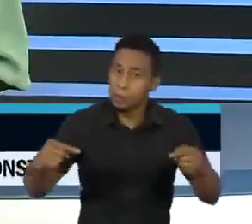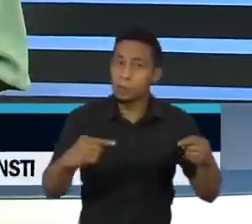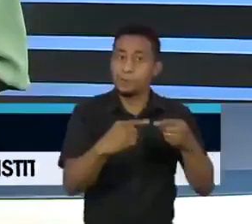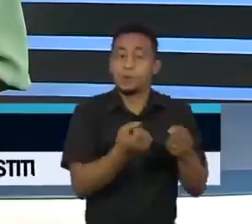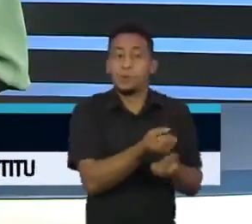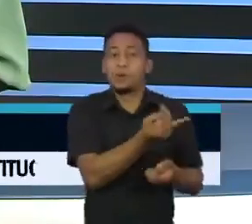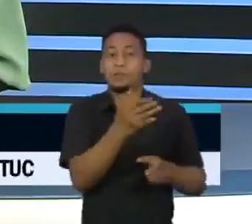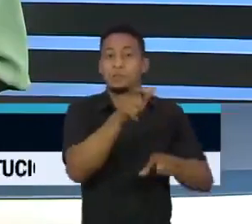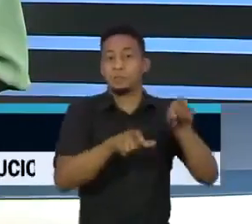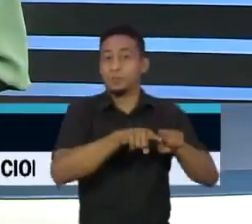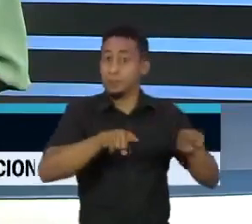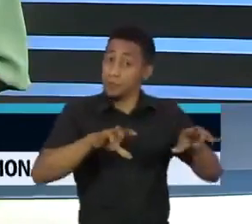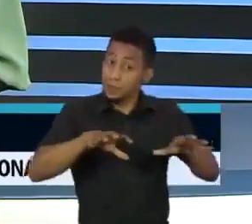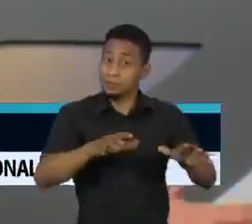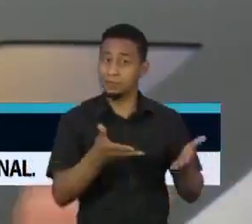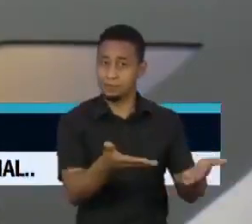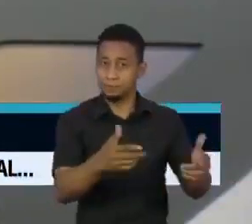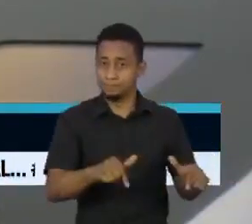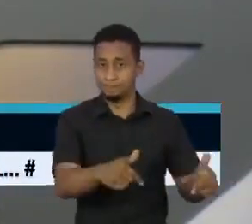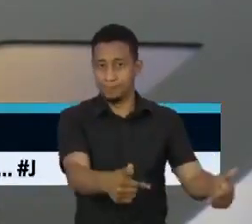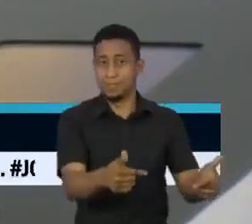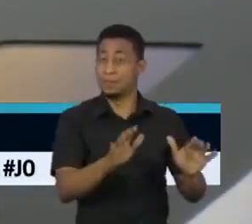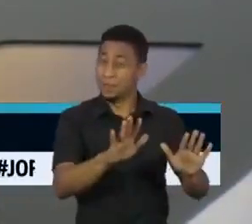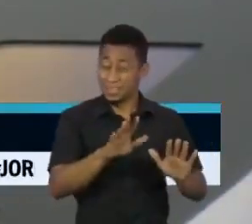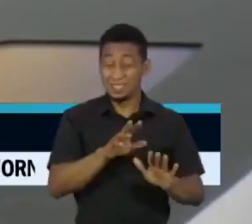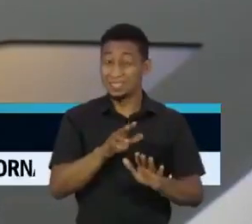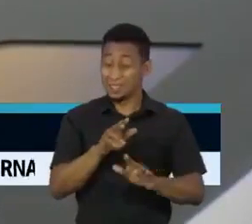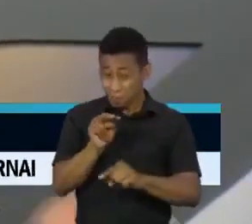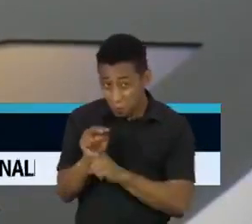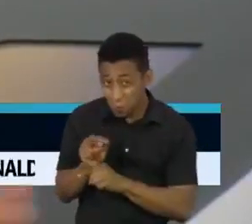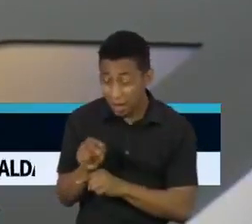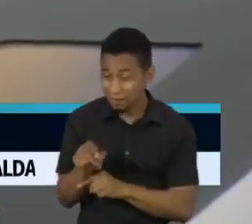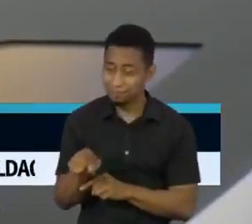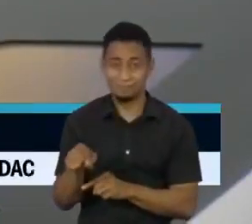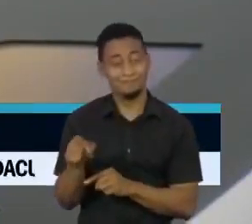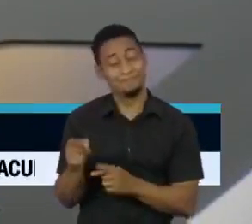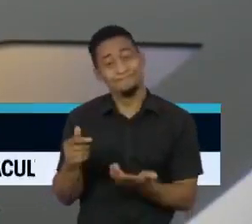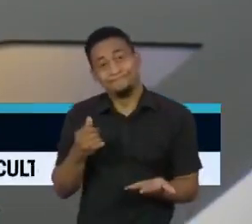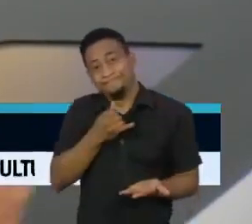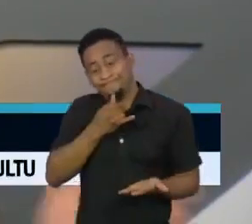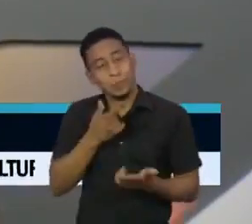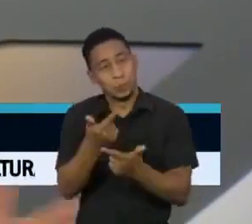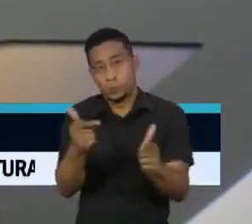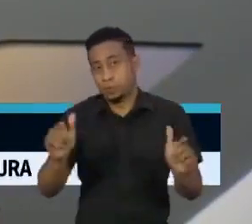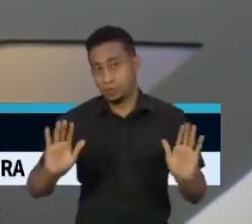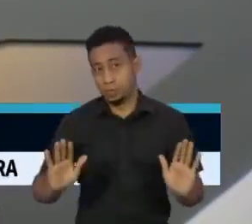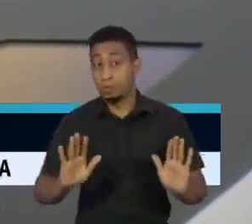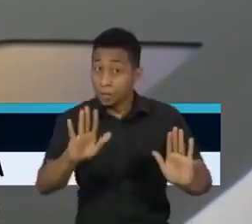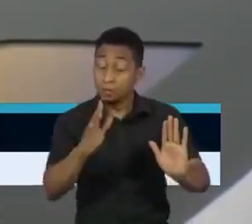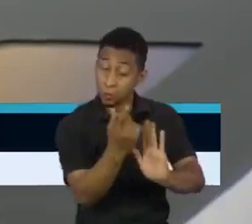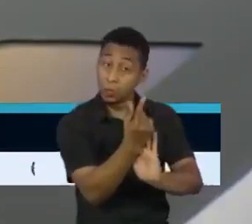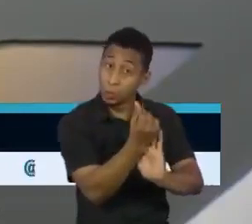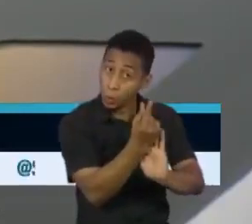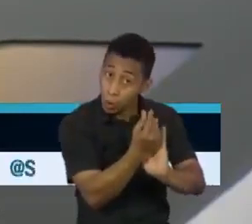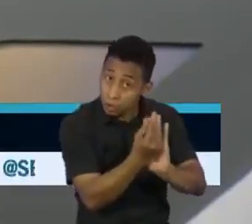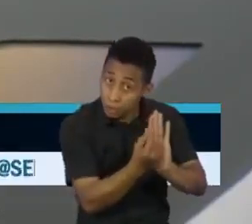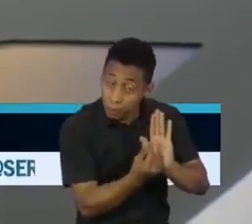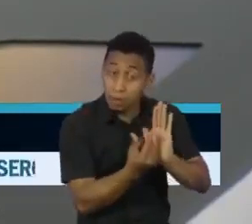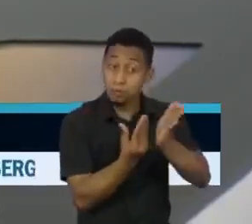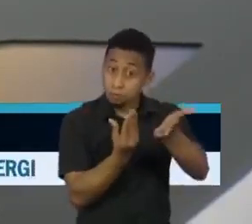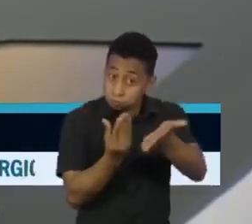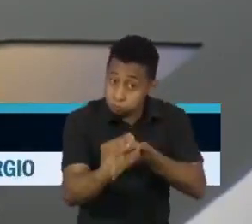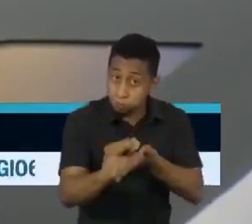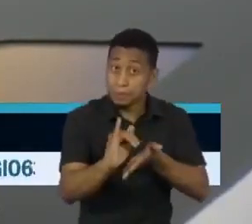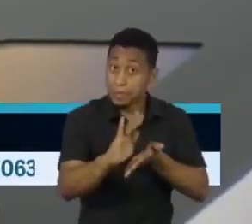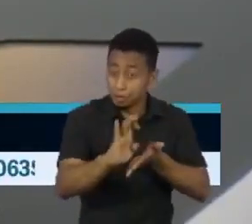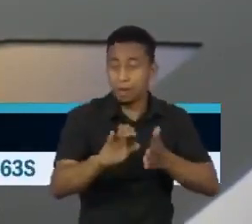as coisas deveriam ser feitas. E não está blindado, infelizmente. Aliás, em orçamento, eu não posso deixar de comentar aqui uma questão. Um dos